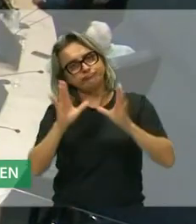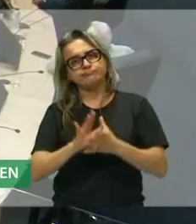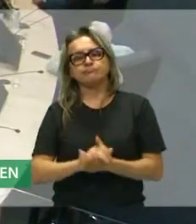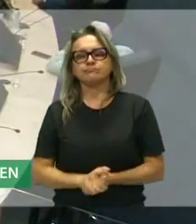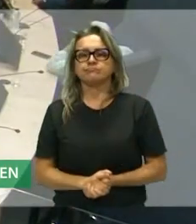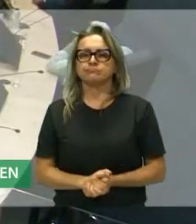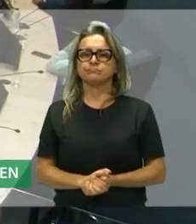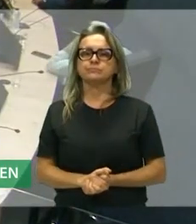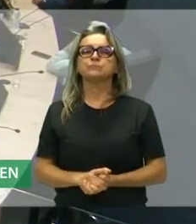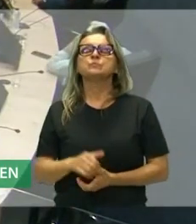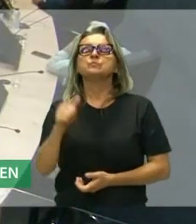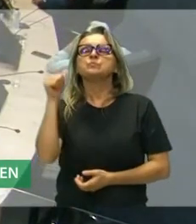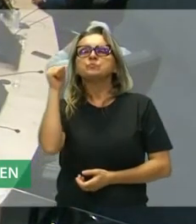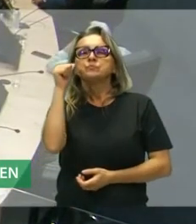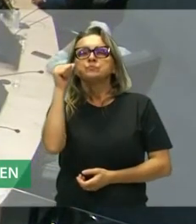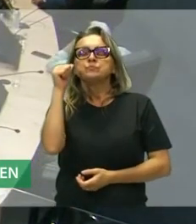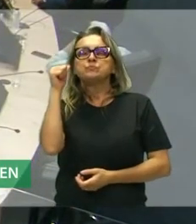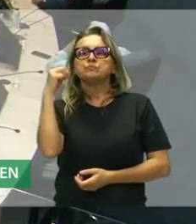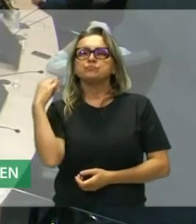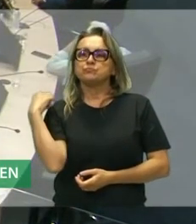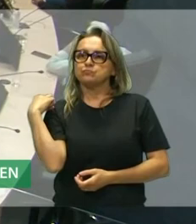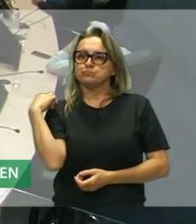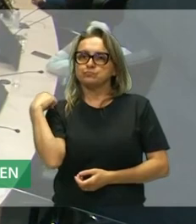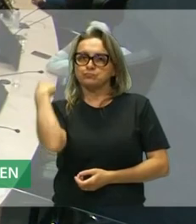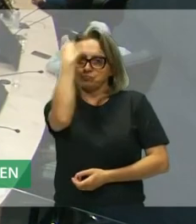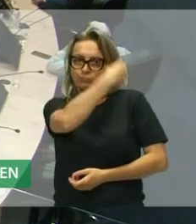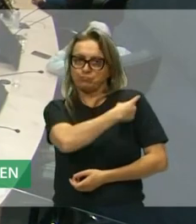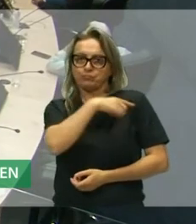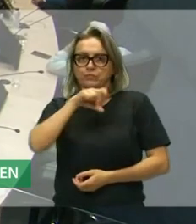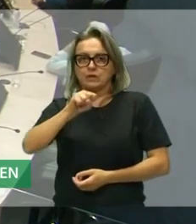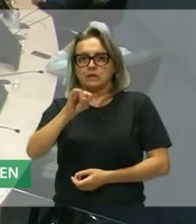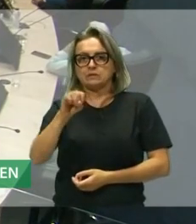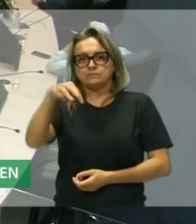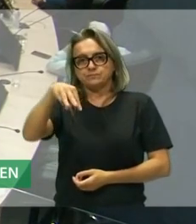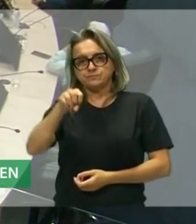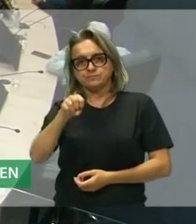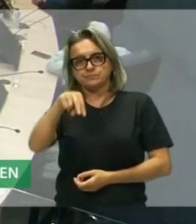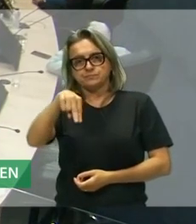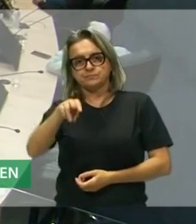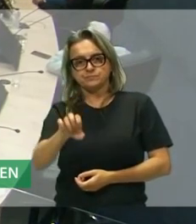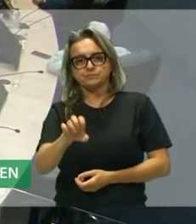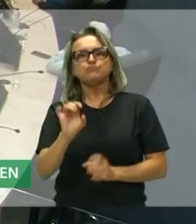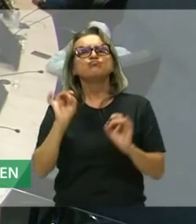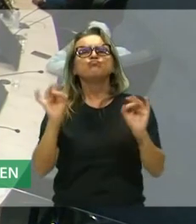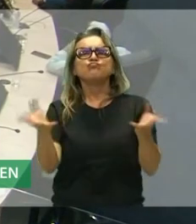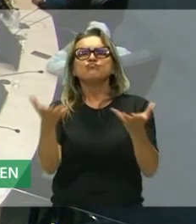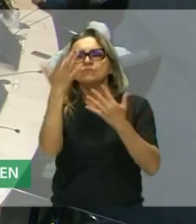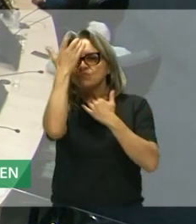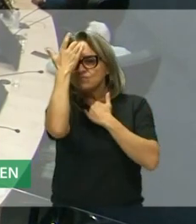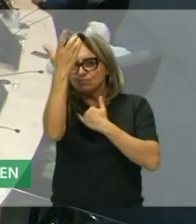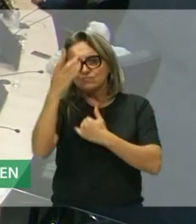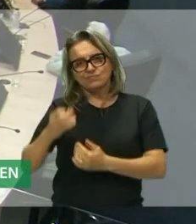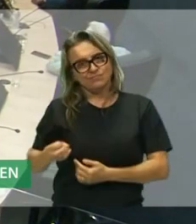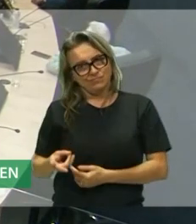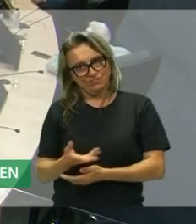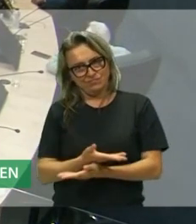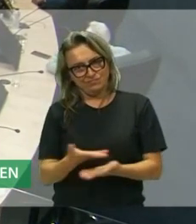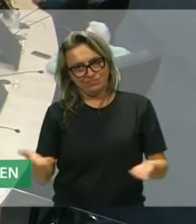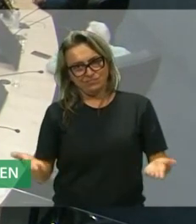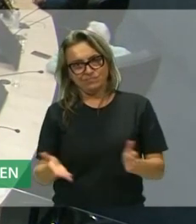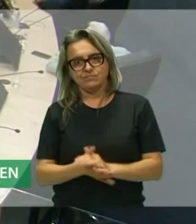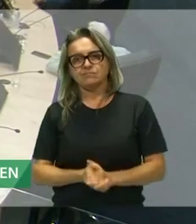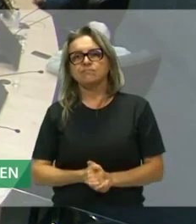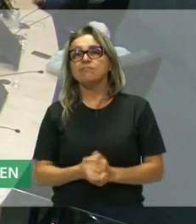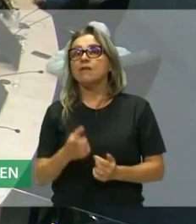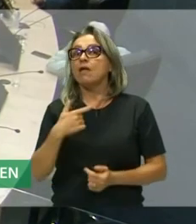Irmã Simone. Eu quero somente agradecer por esta oportunidade E a minha esperança